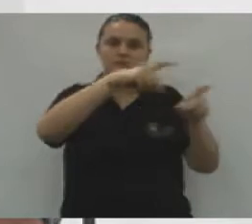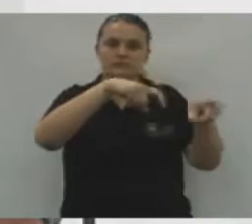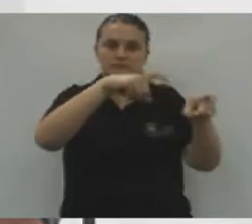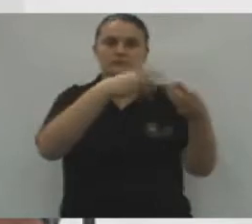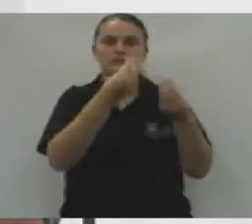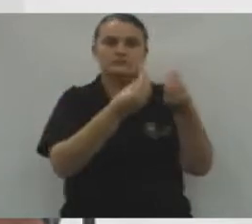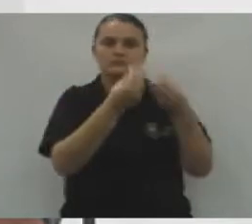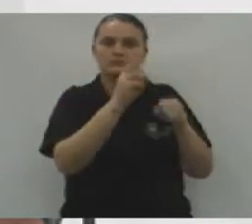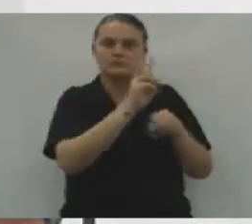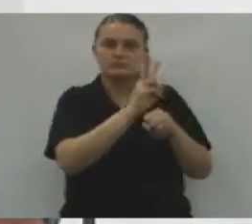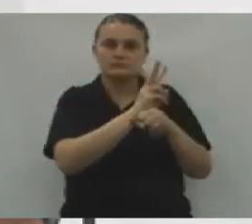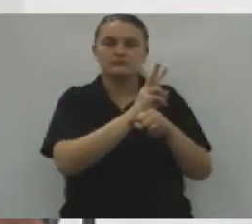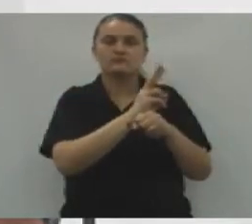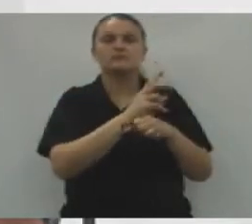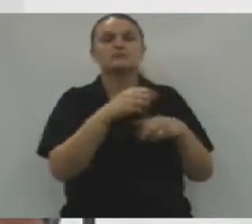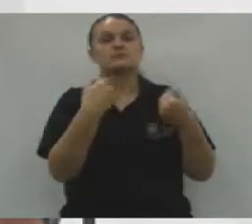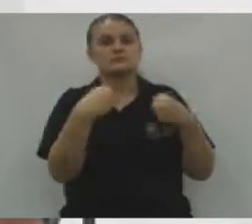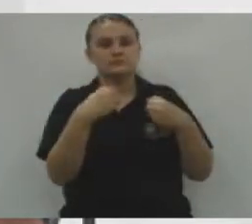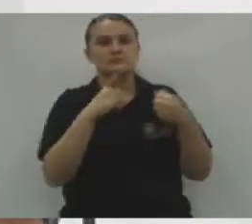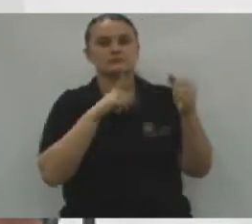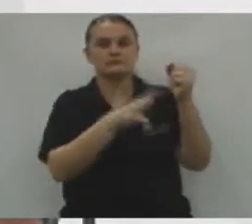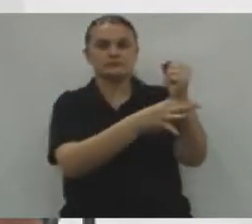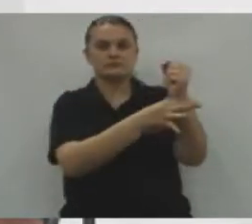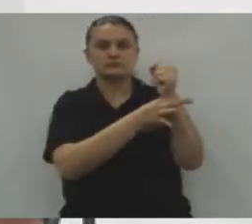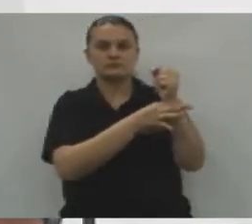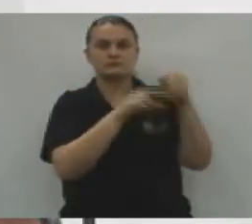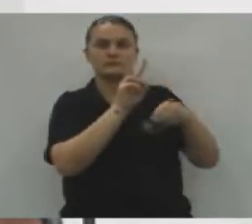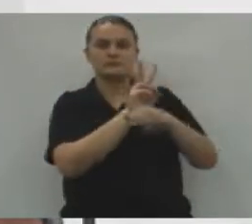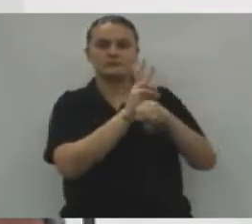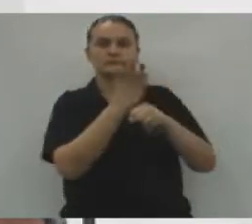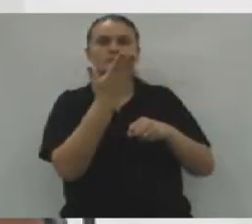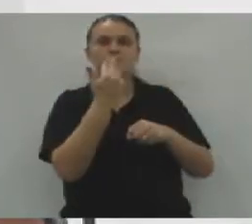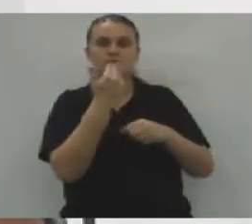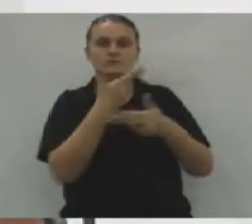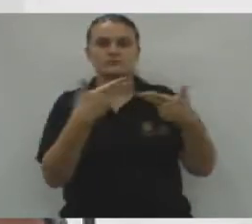produtos. E isso remete à questão de segurança alimentar.